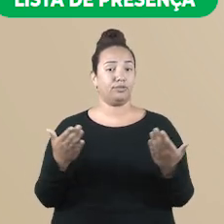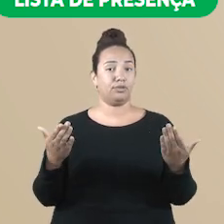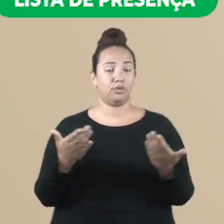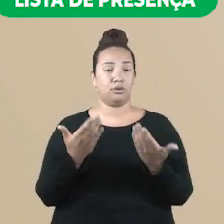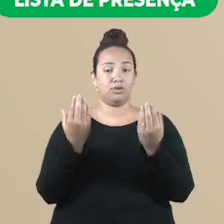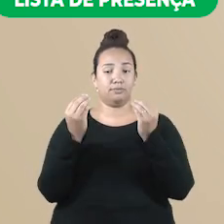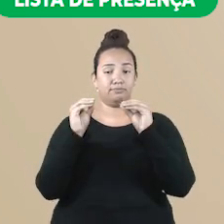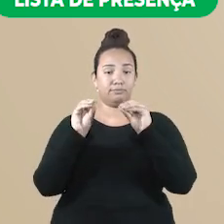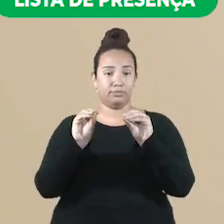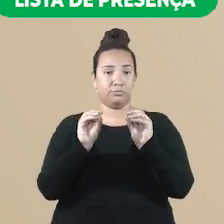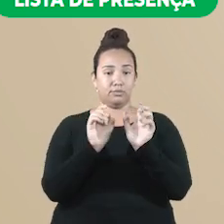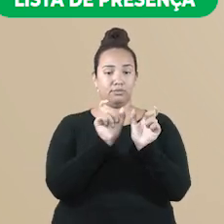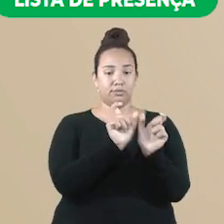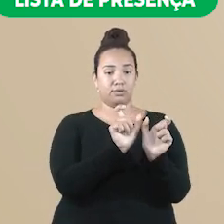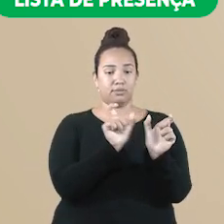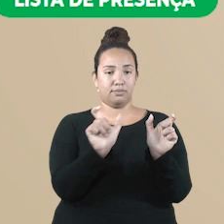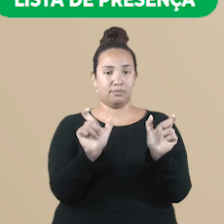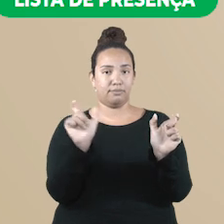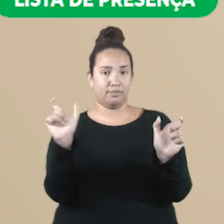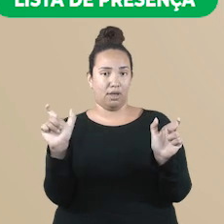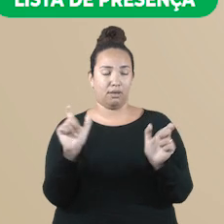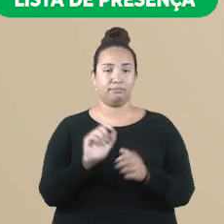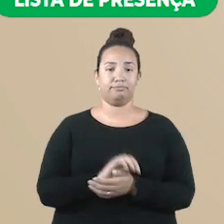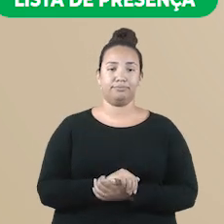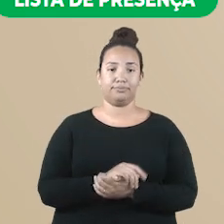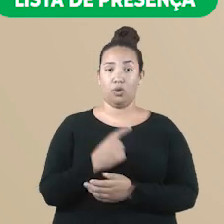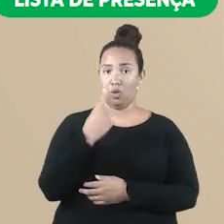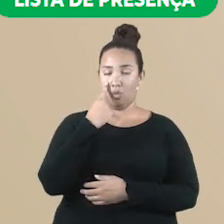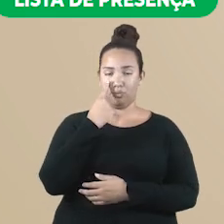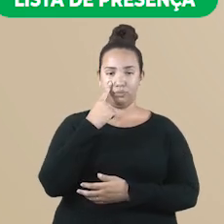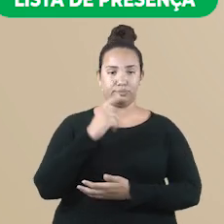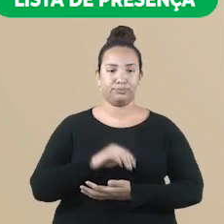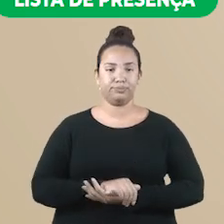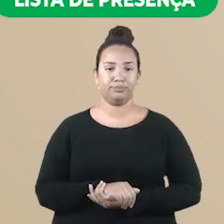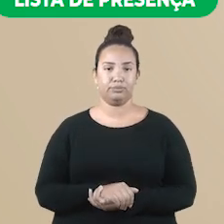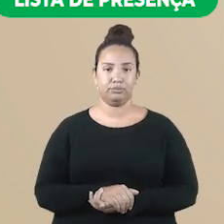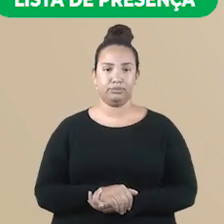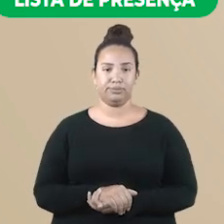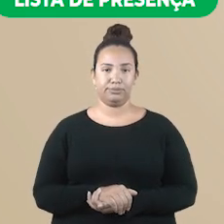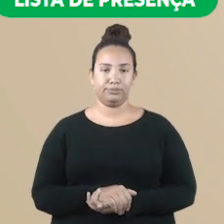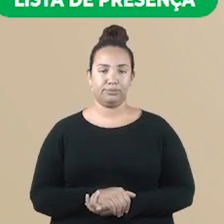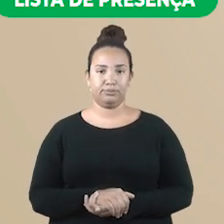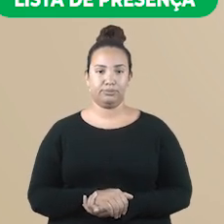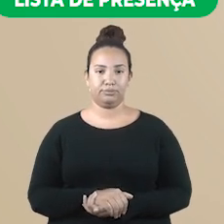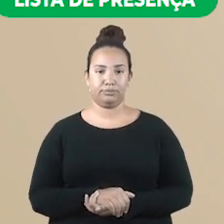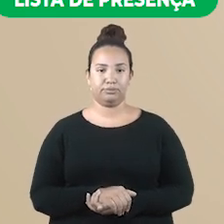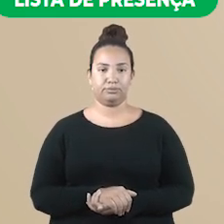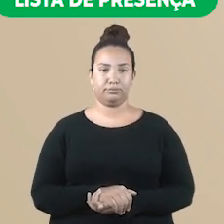Agora, colocamos ao lado a separação silábica que fizemos, ficando assim.